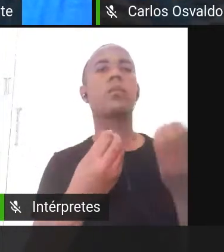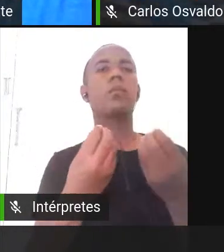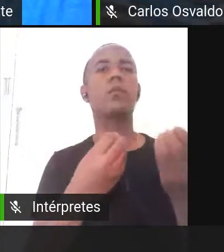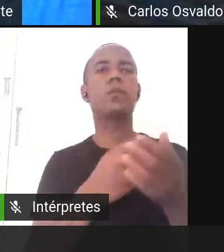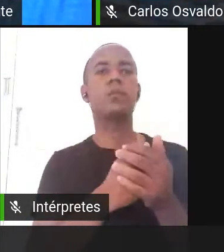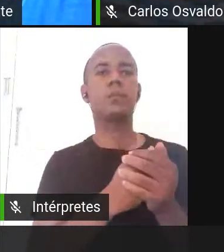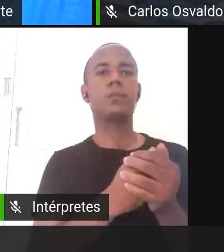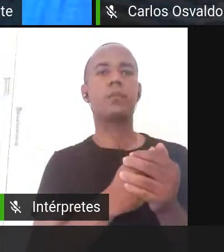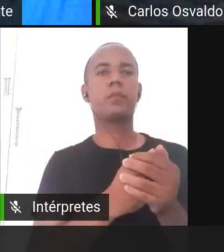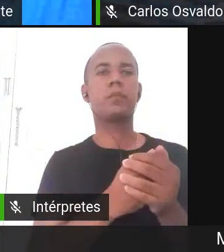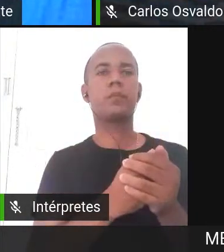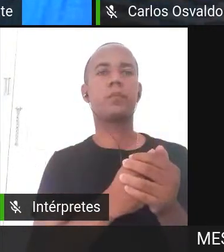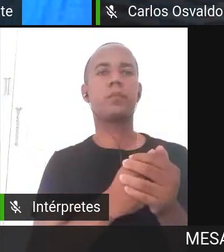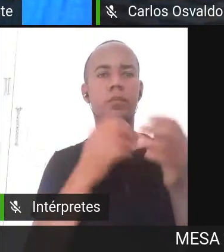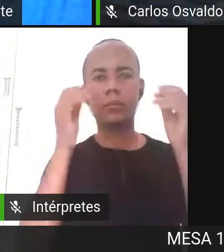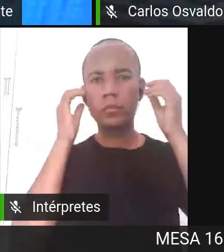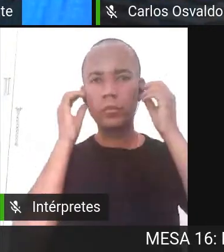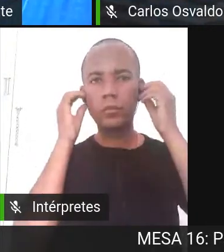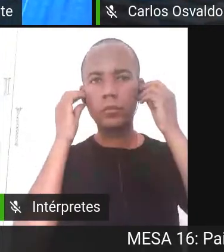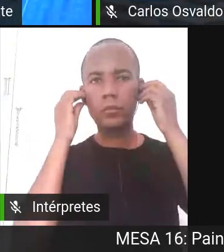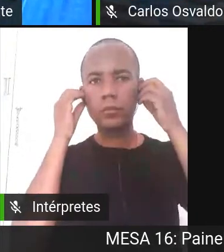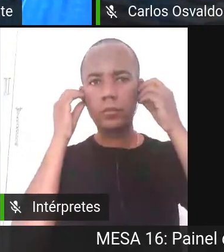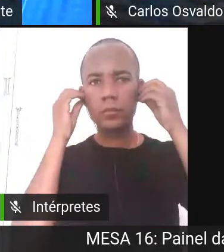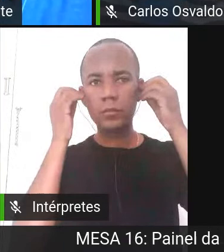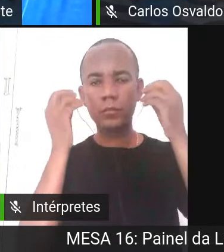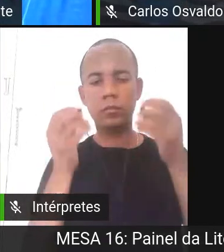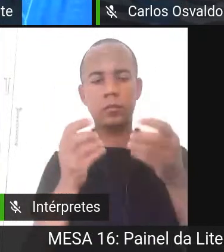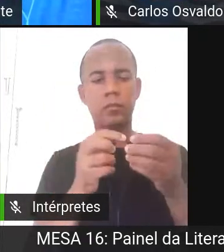trabalho de sistematização, que também está sendo feito, mas